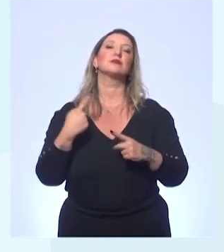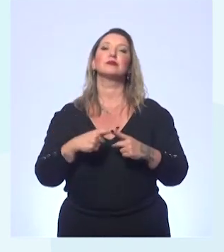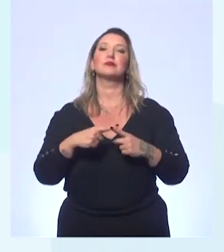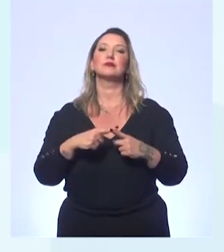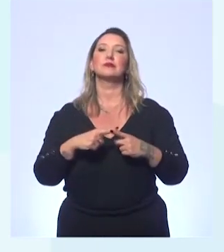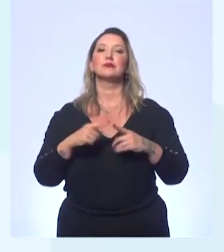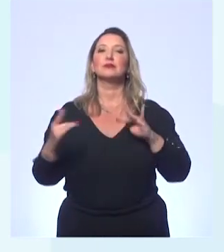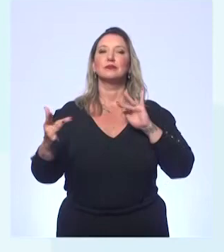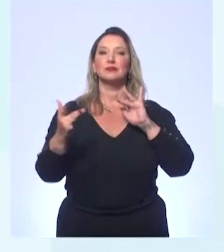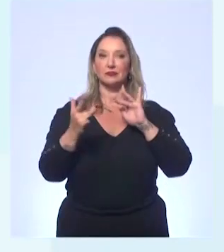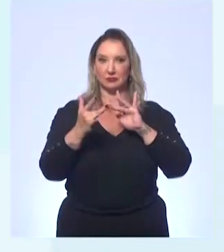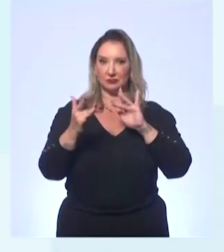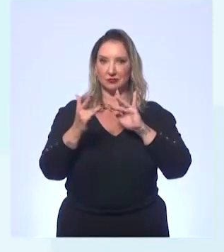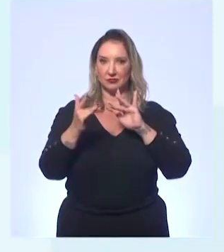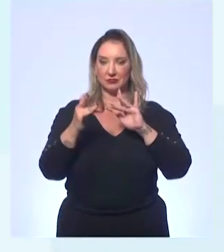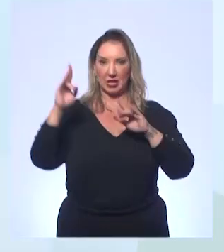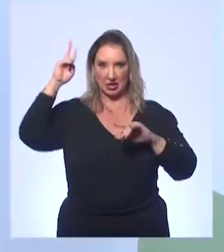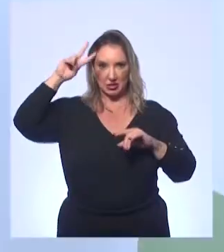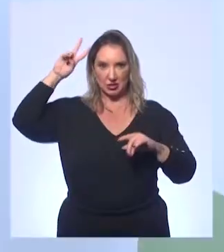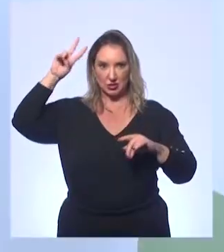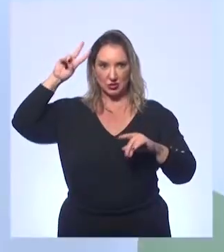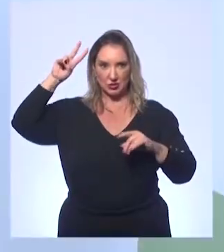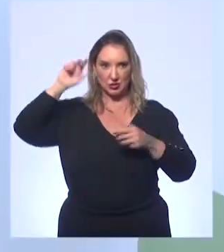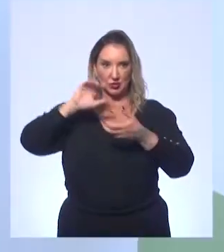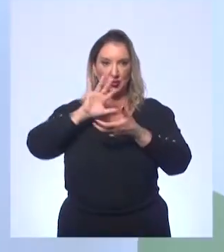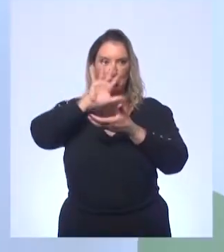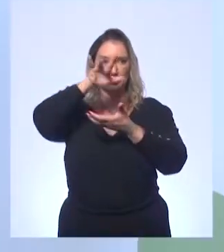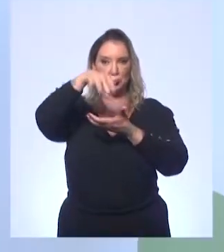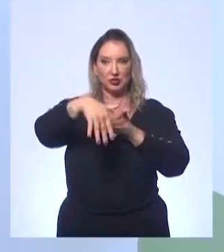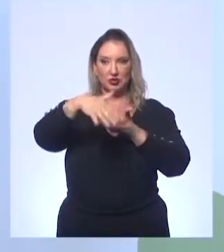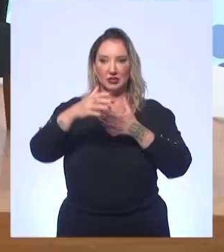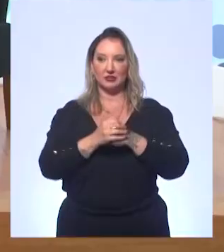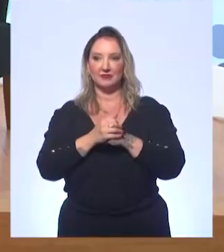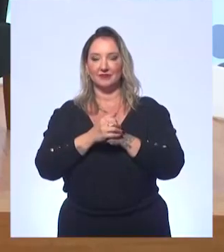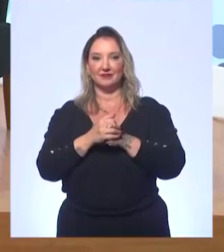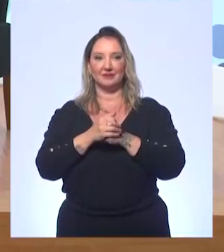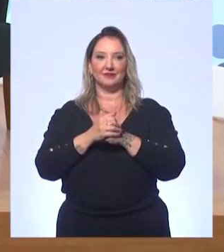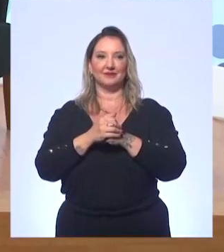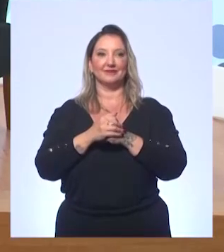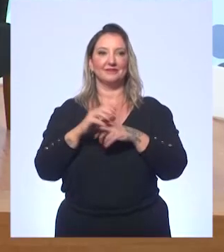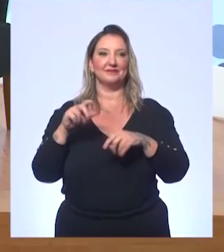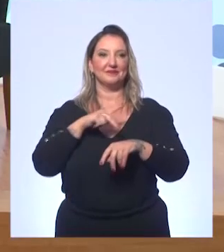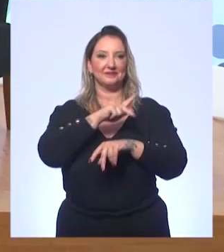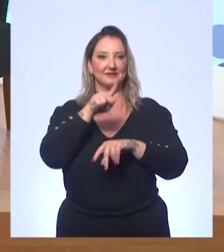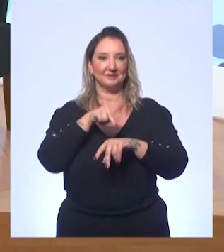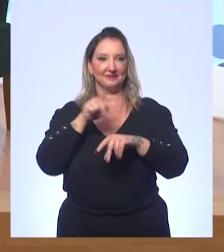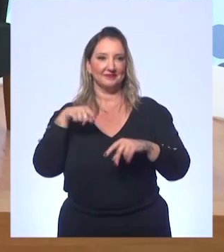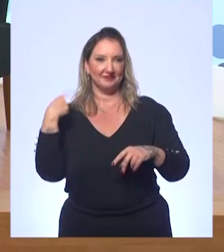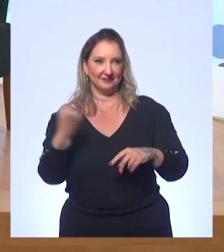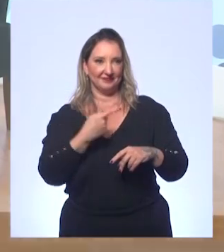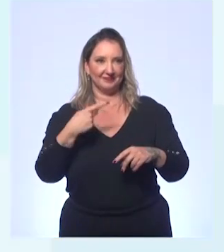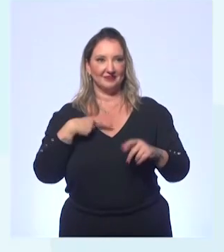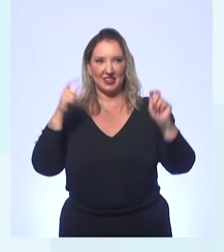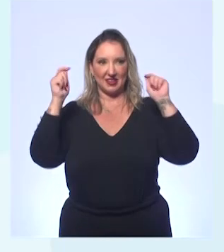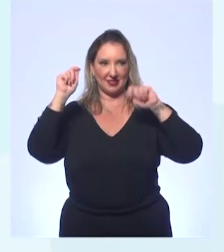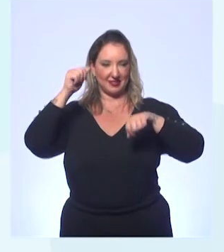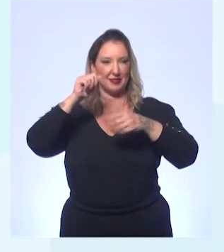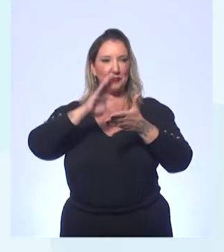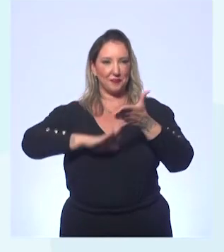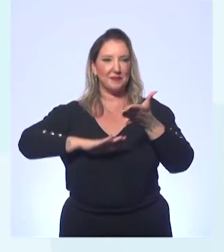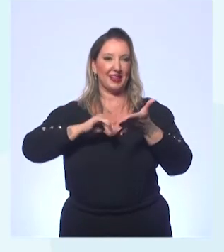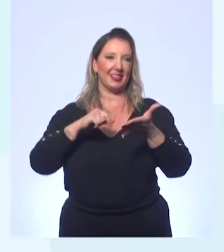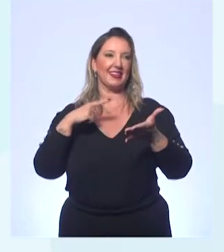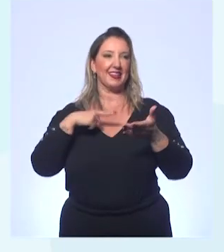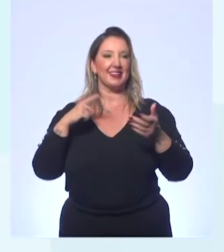está ligado aí com a história desse continente e até mesmo do nosso país. E as nossas habilidades e